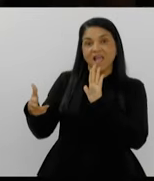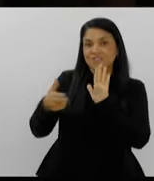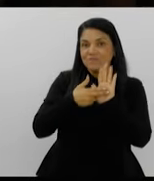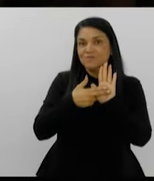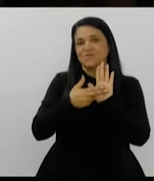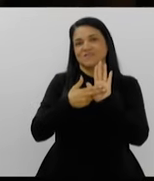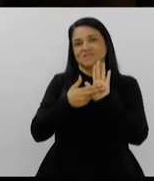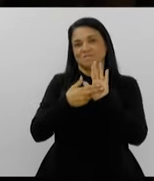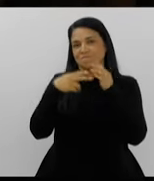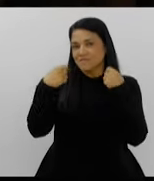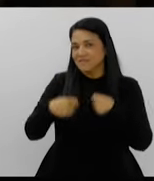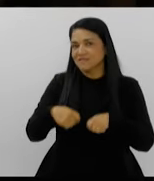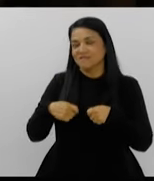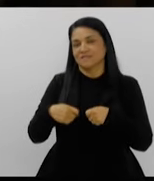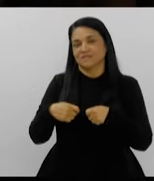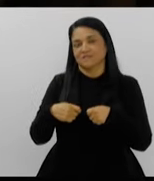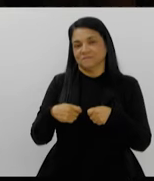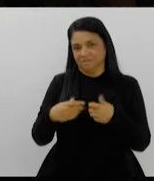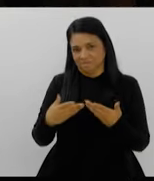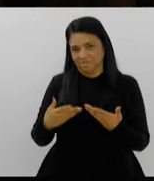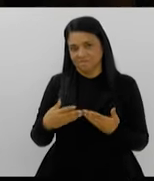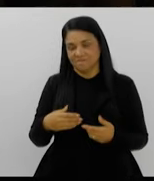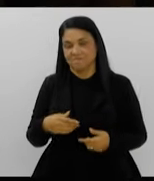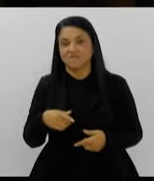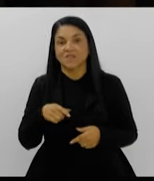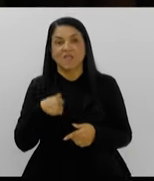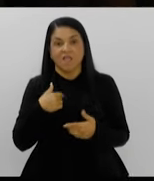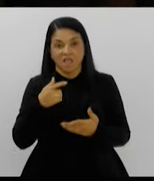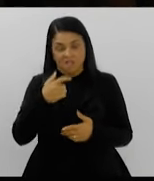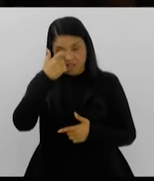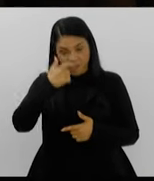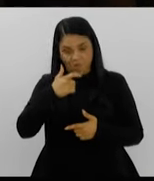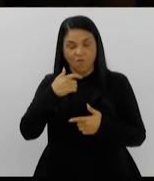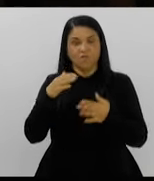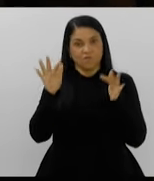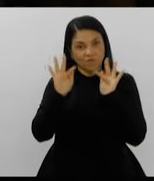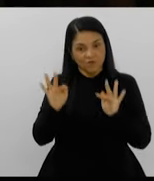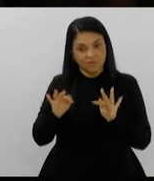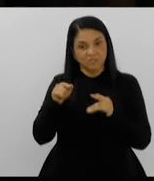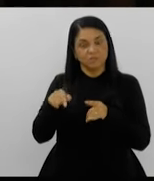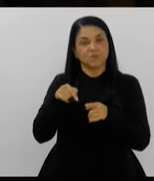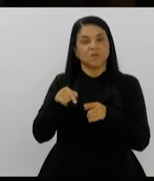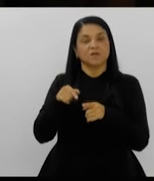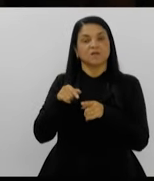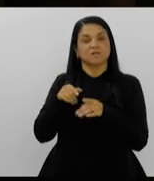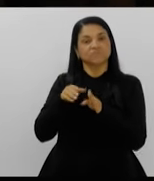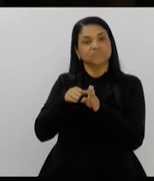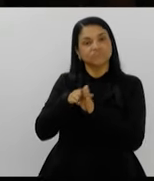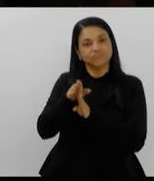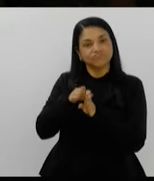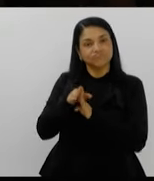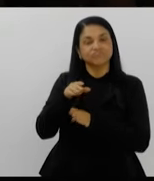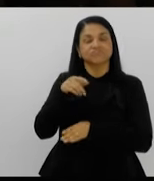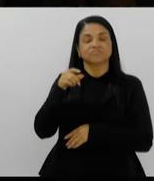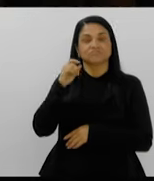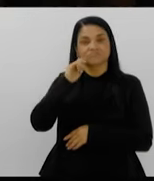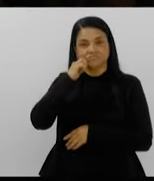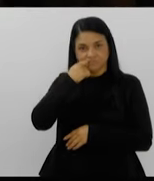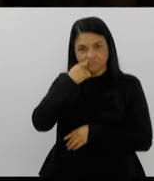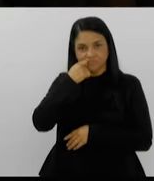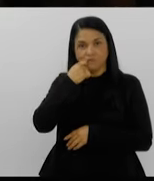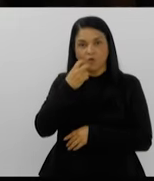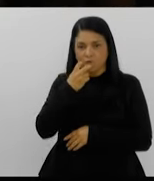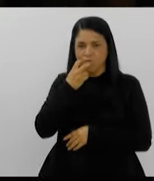fico feliz dessa manhã é o seguinte: um dos conselhos que deu o Eduardo Paes, deputado Felipe Pobel, eu falei em alto bom som no debate,